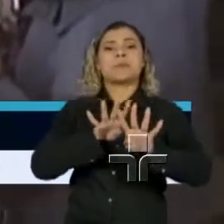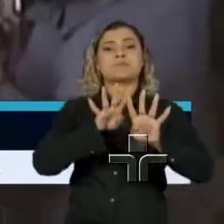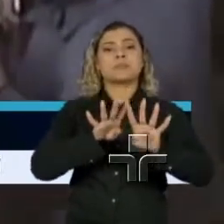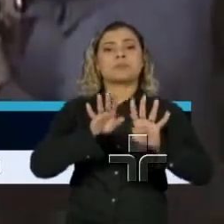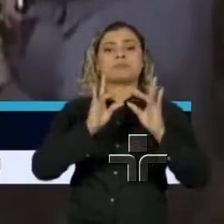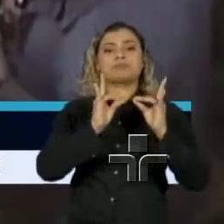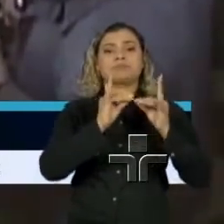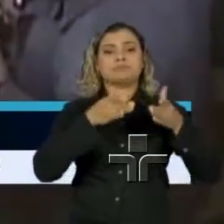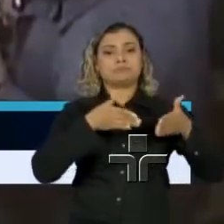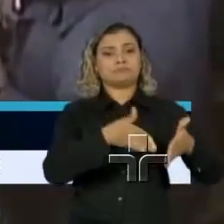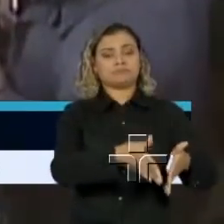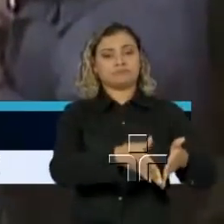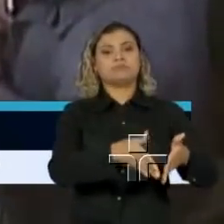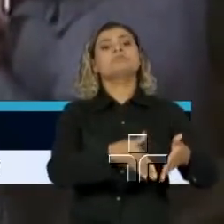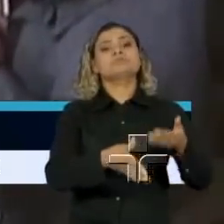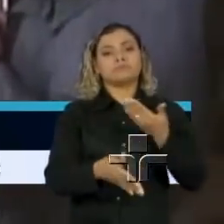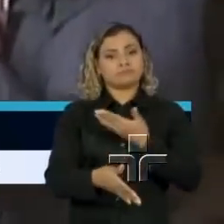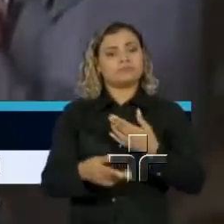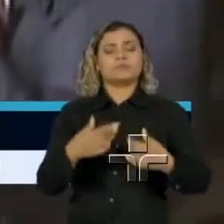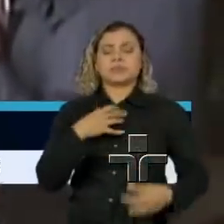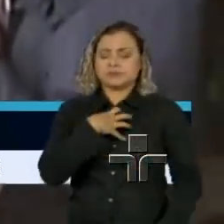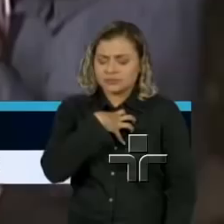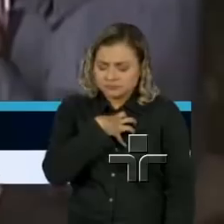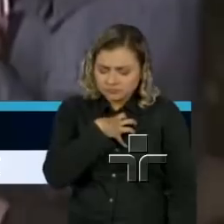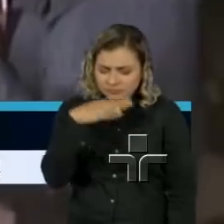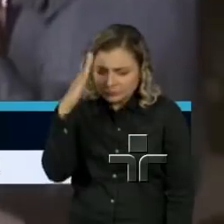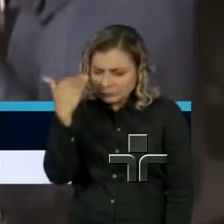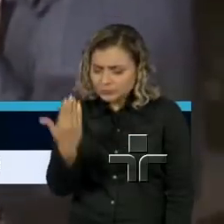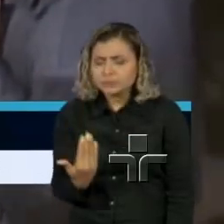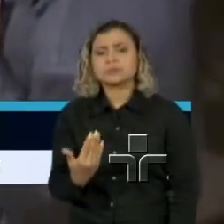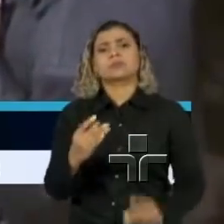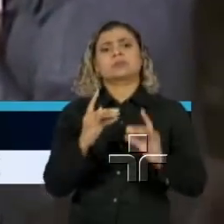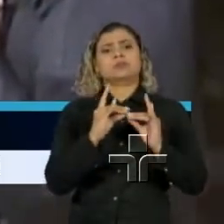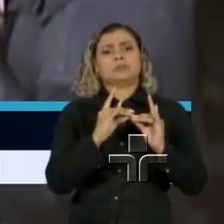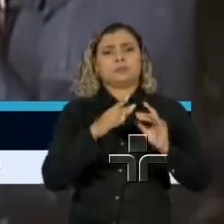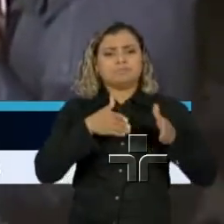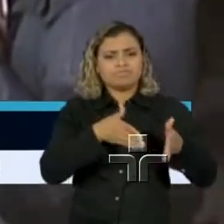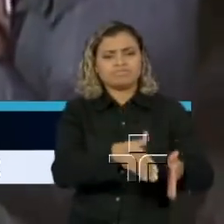foi enterrado sob um clima de forte comoção no cemitério dos Mártires.